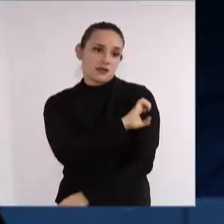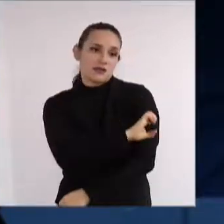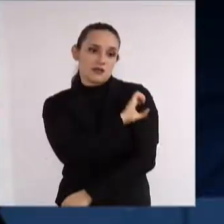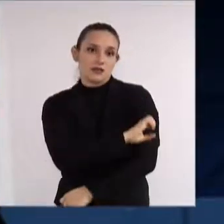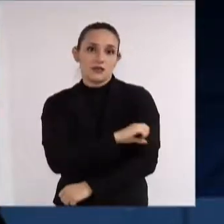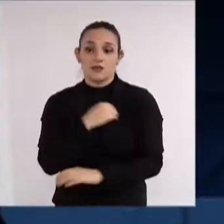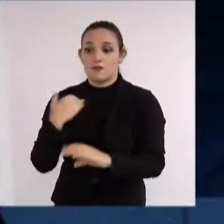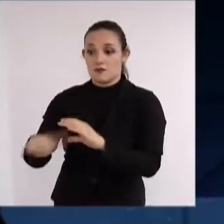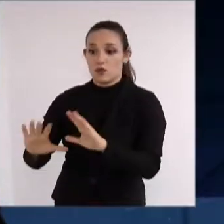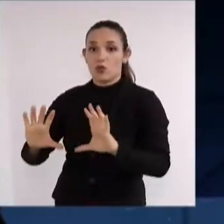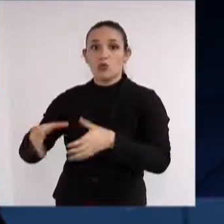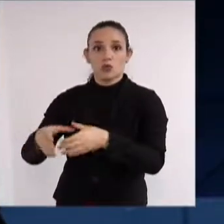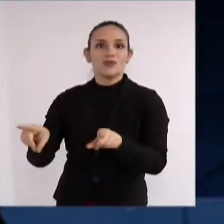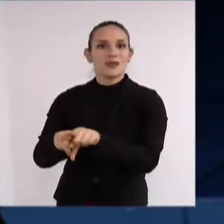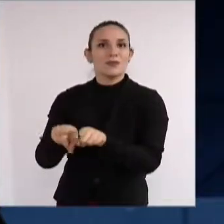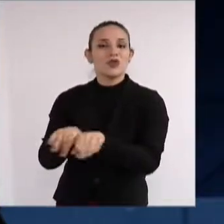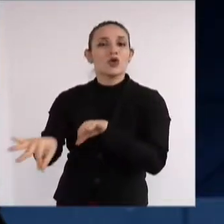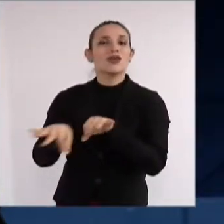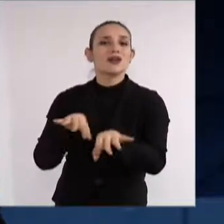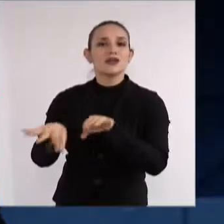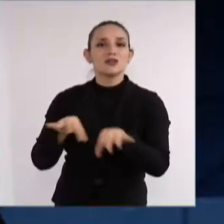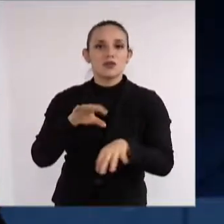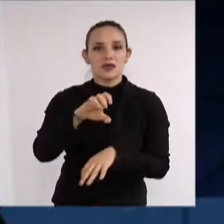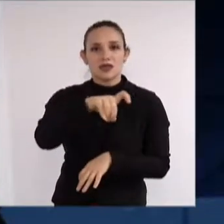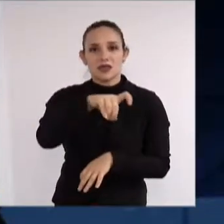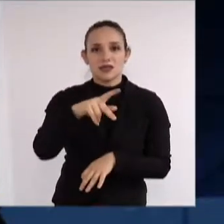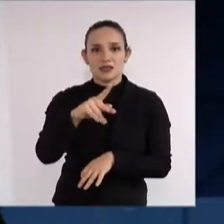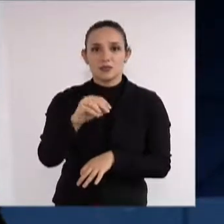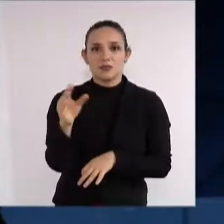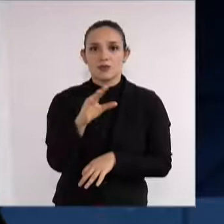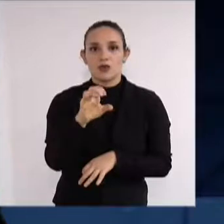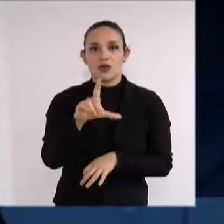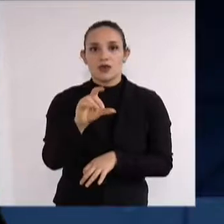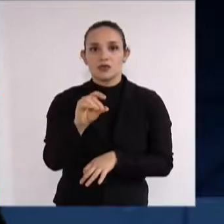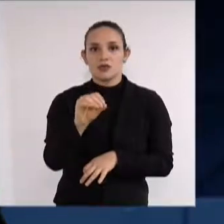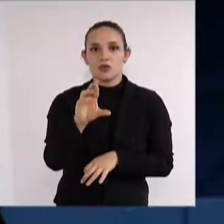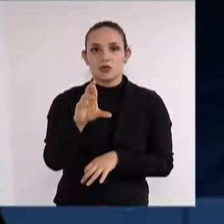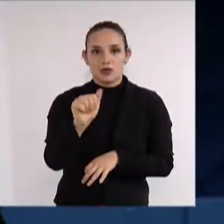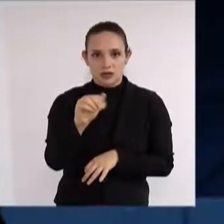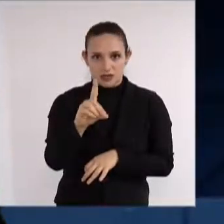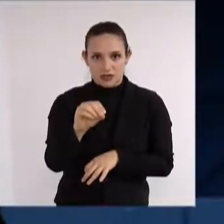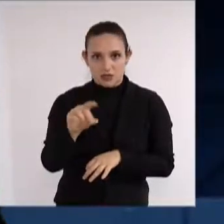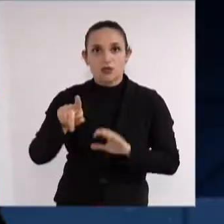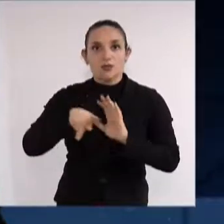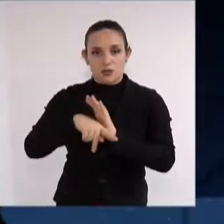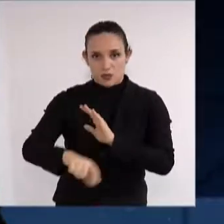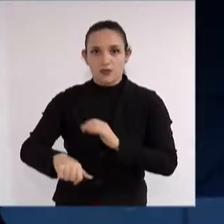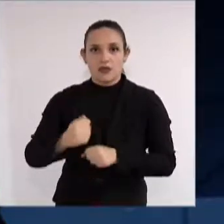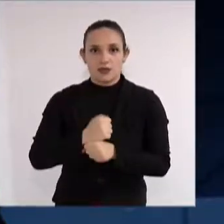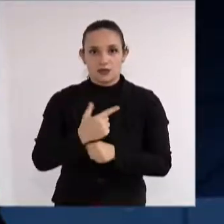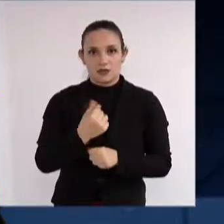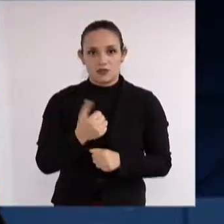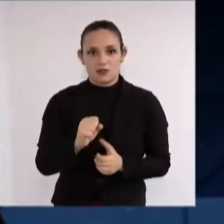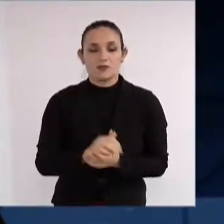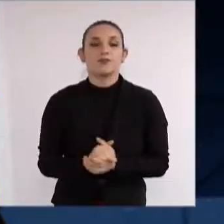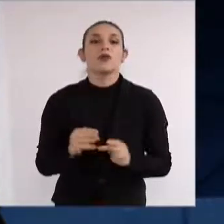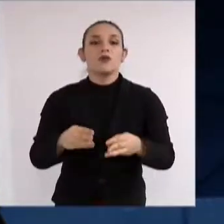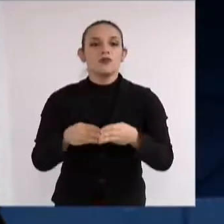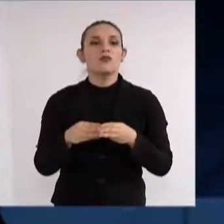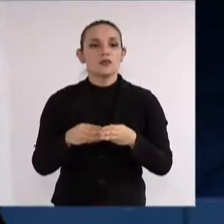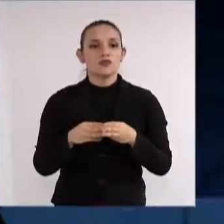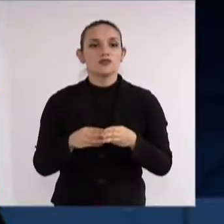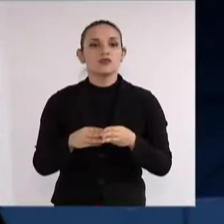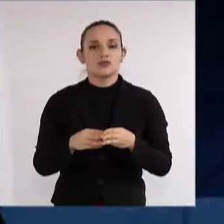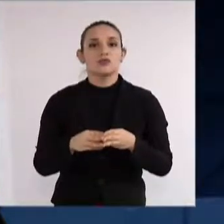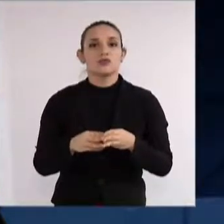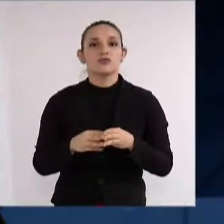organizadora, pela realização da Expo Eldorado 2018. Requerimento de moção de congratulação de autoria do